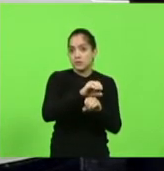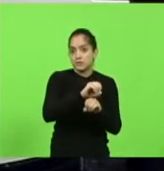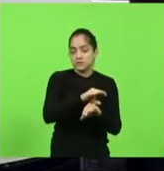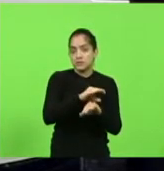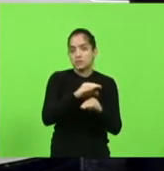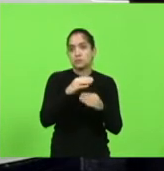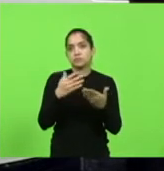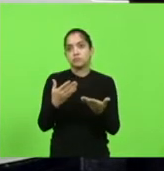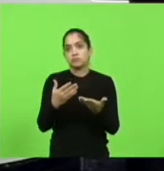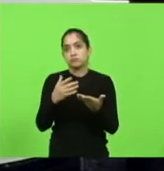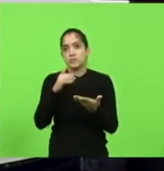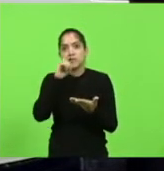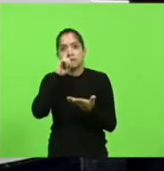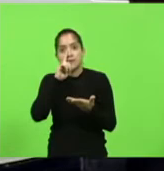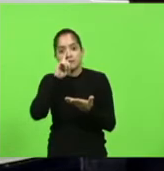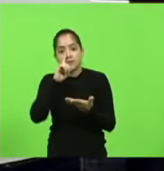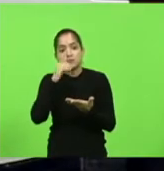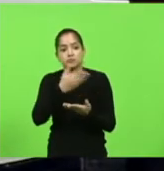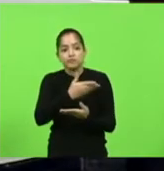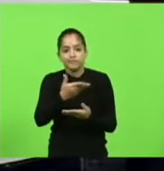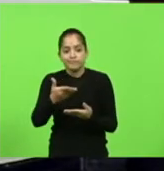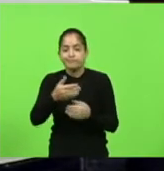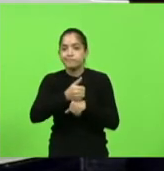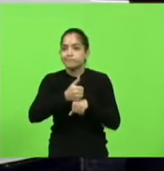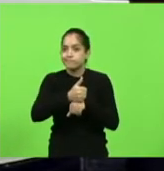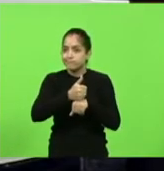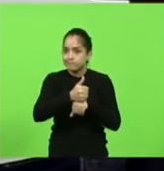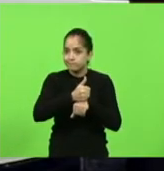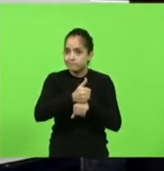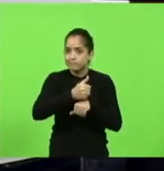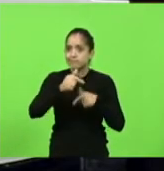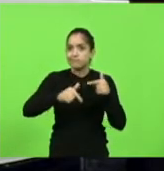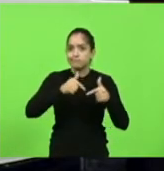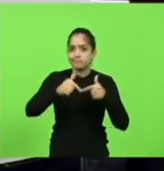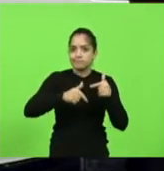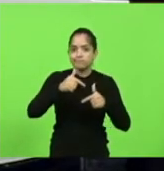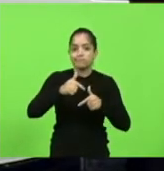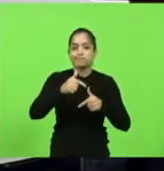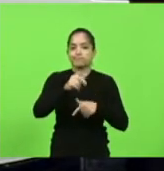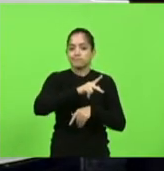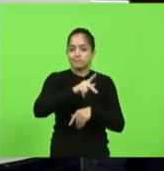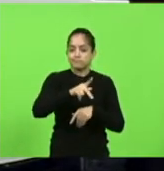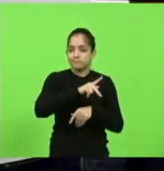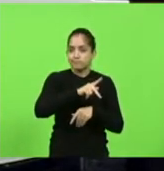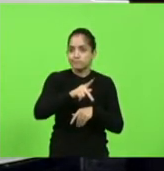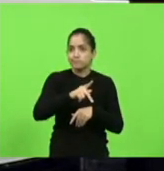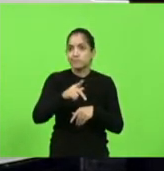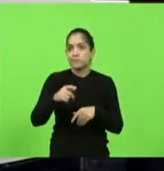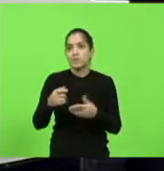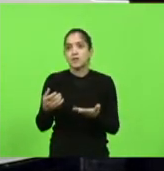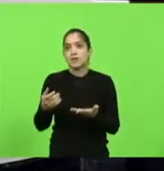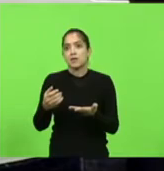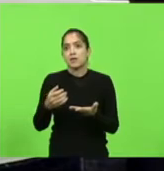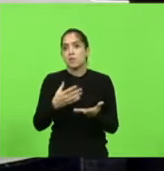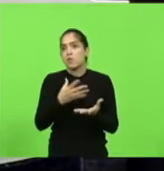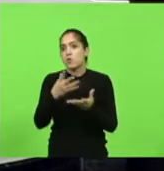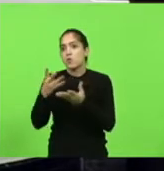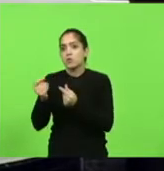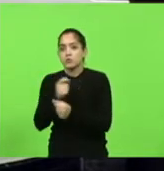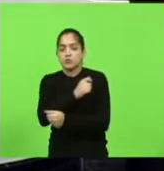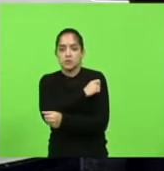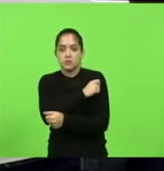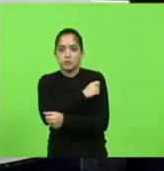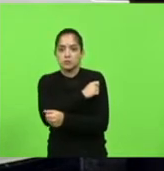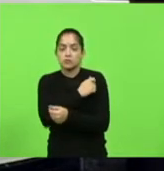risco os profissionais que lidam diariamente com dezenas, centenas de